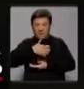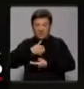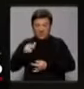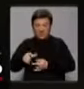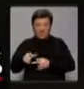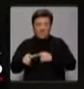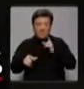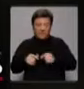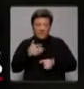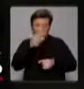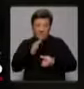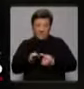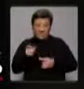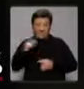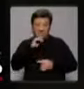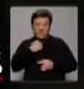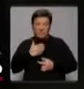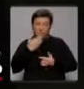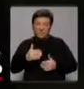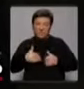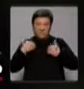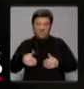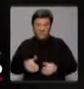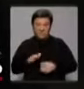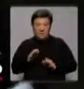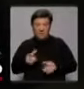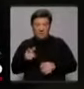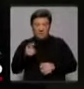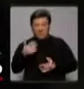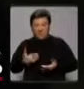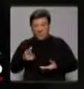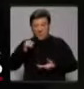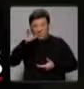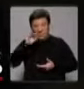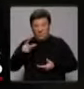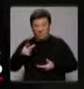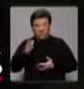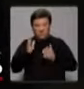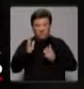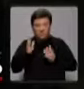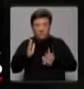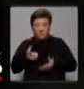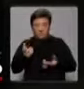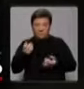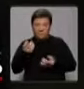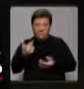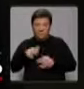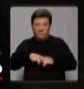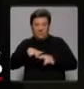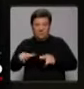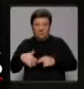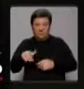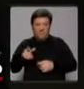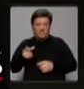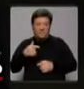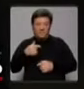e também há indicações de que ele poderá apresentar a sua demissão Portanto o o atual primeiro-ministro que já que enfim que vai deixar funções